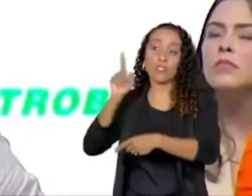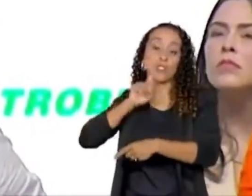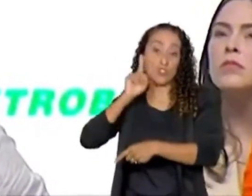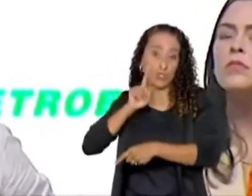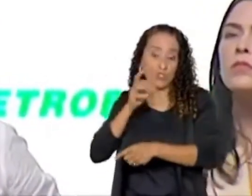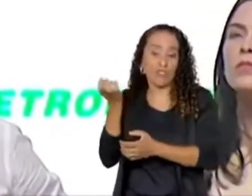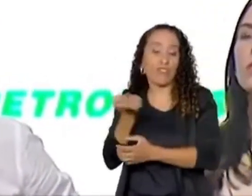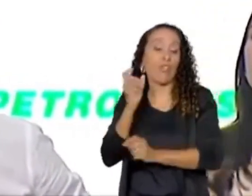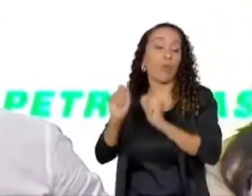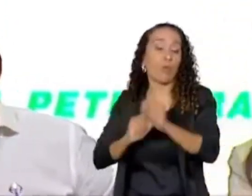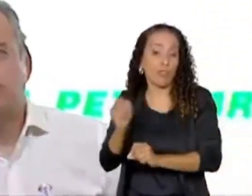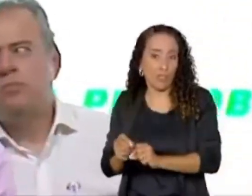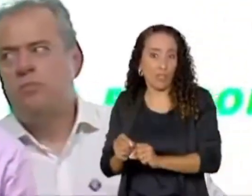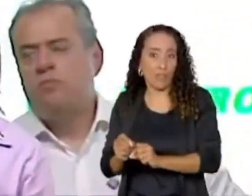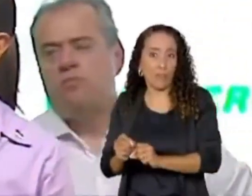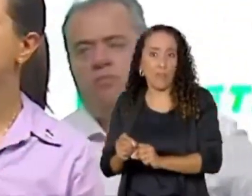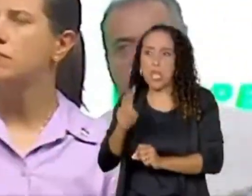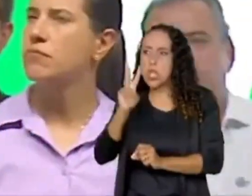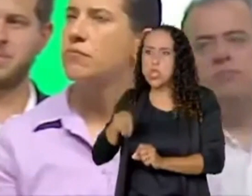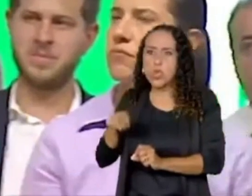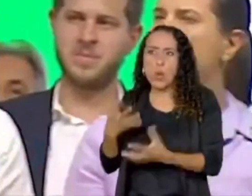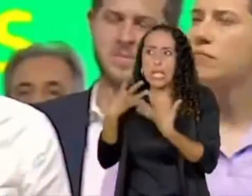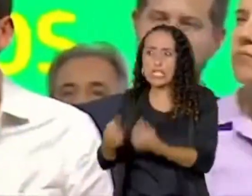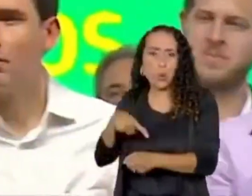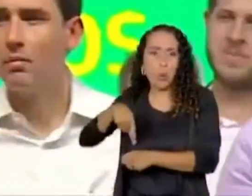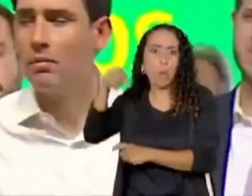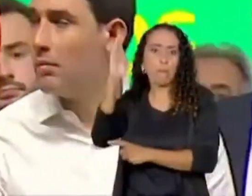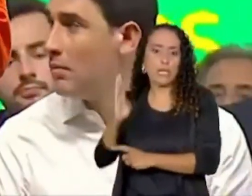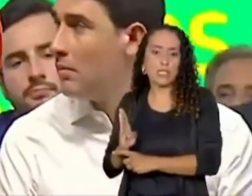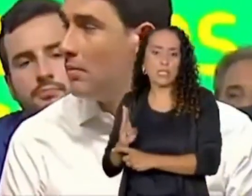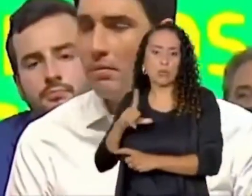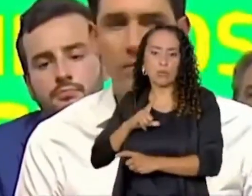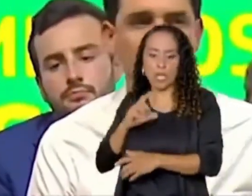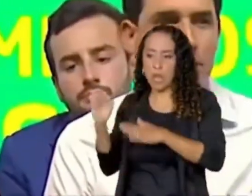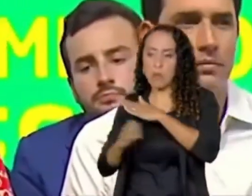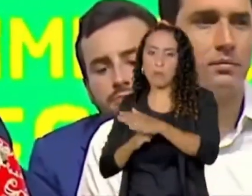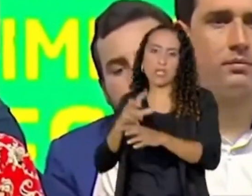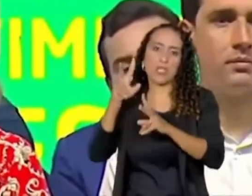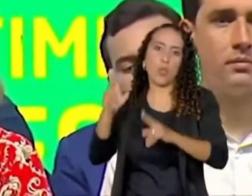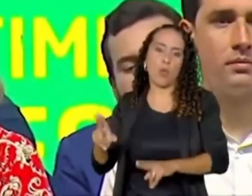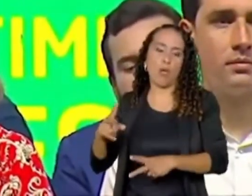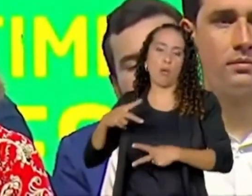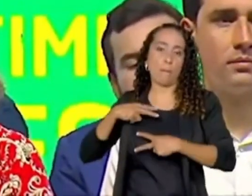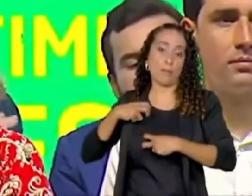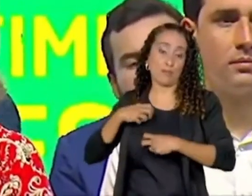que queriam e nunca aceitaram o Brasil ter uma empresa como a Petrobras.